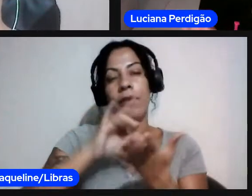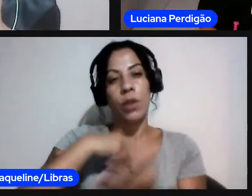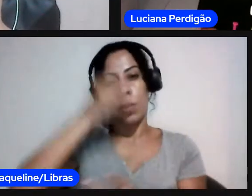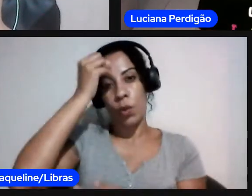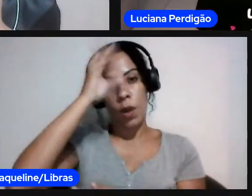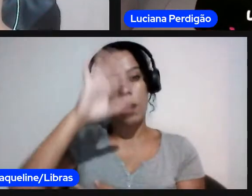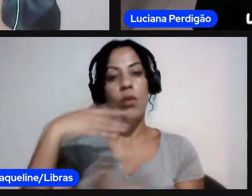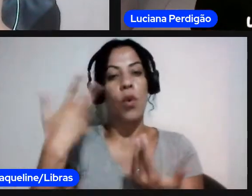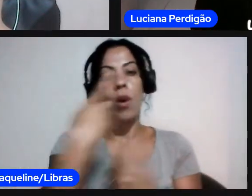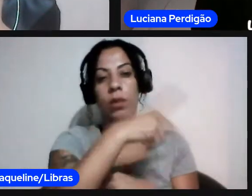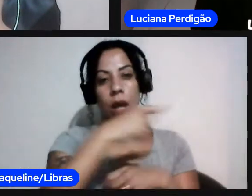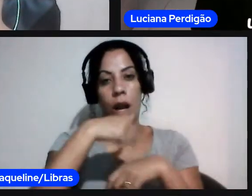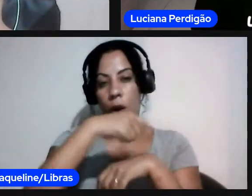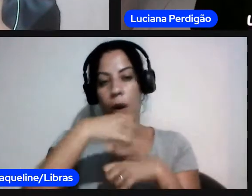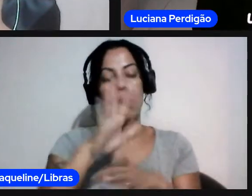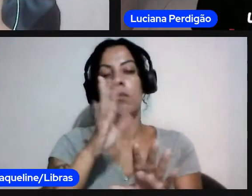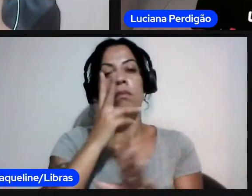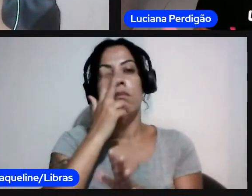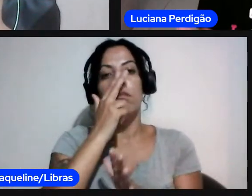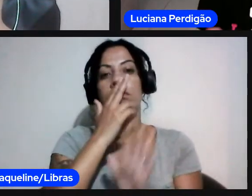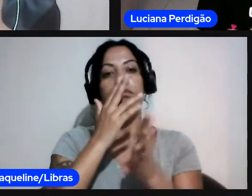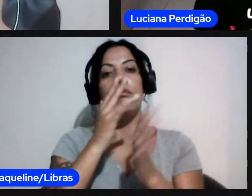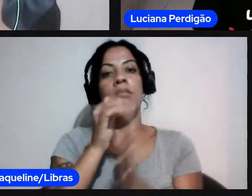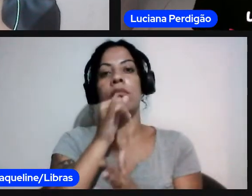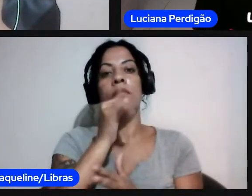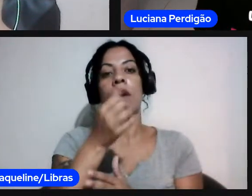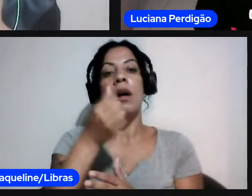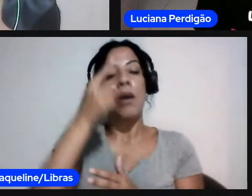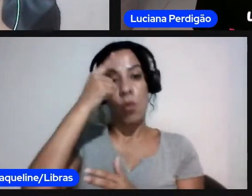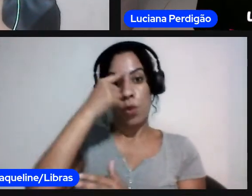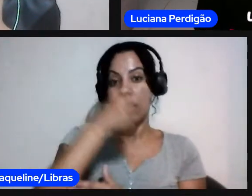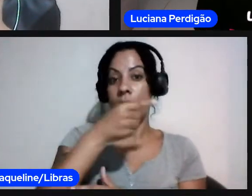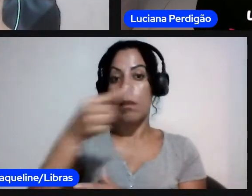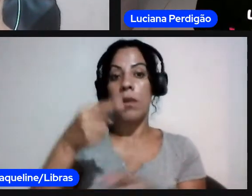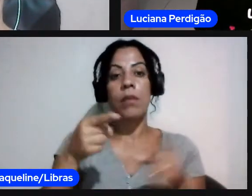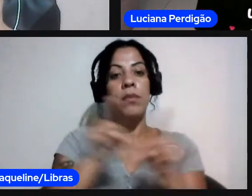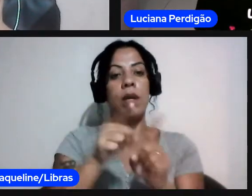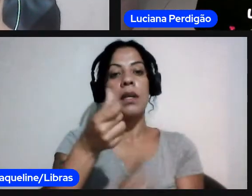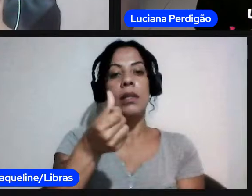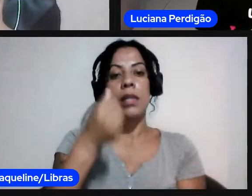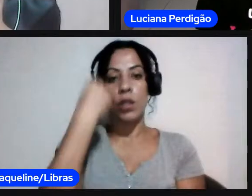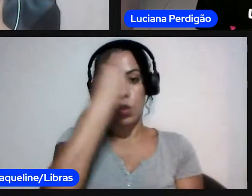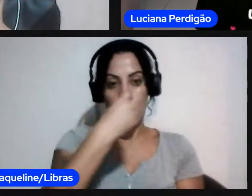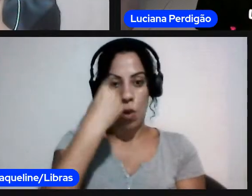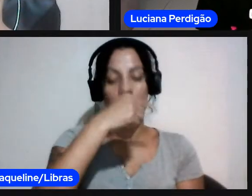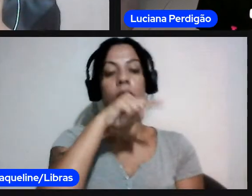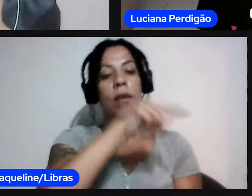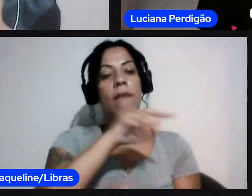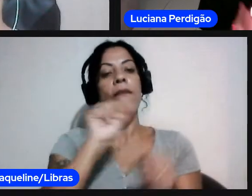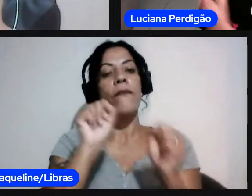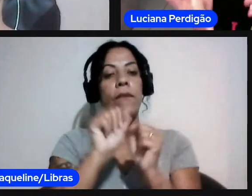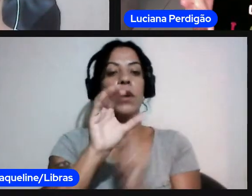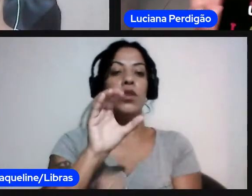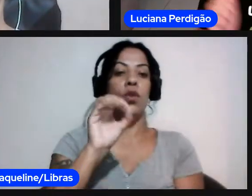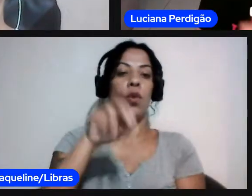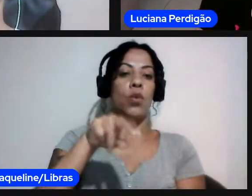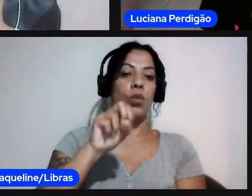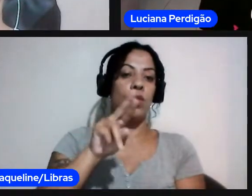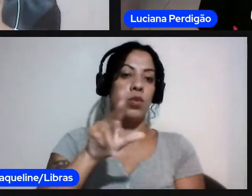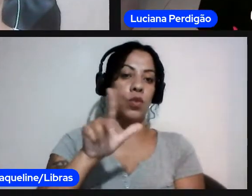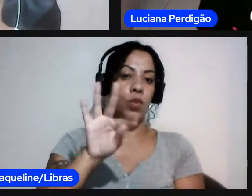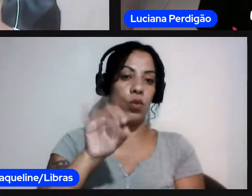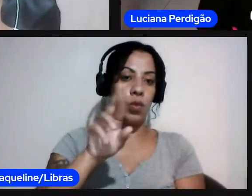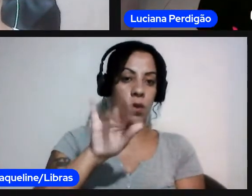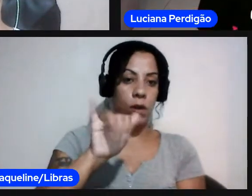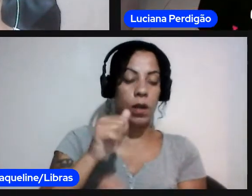mas vamos supor que eu preciso de você 6 horas semanais para poder fazer a consultoria das atividades